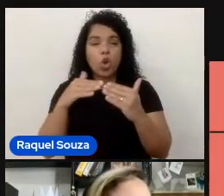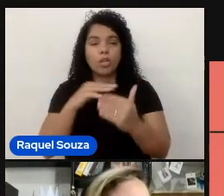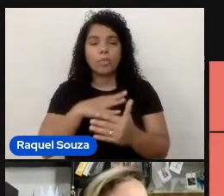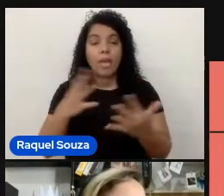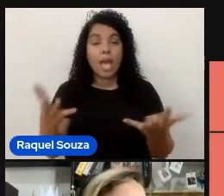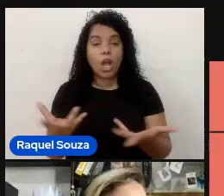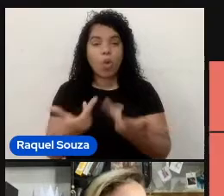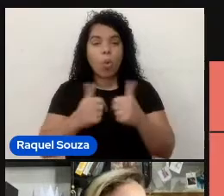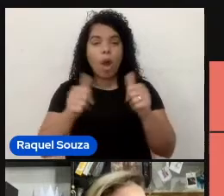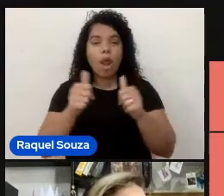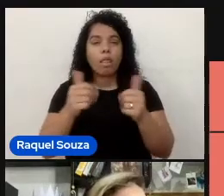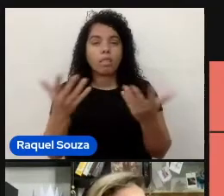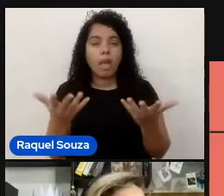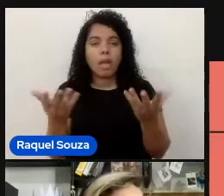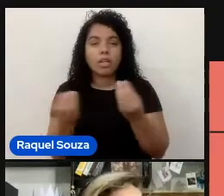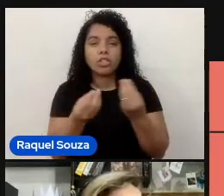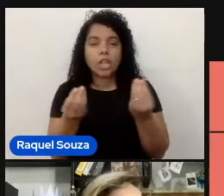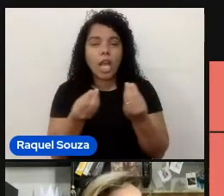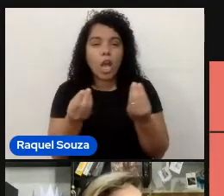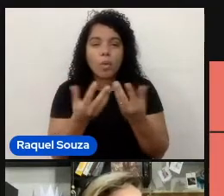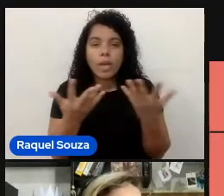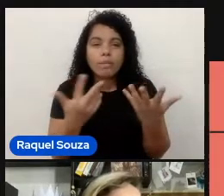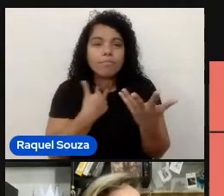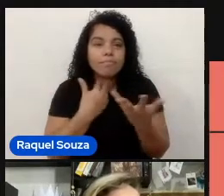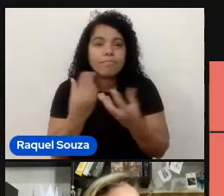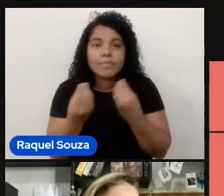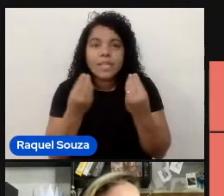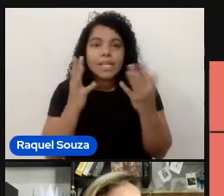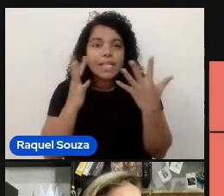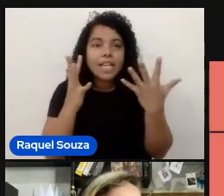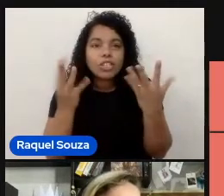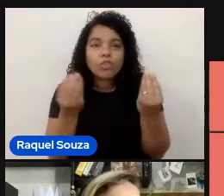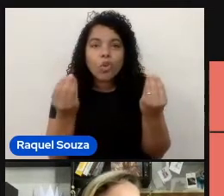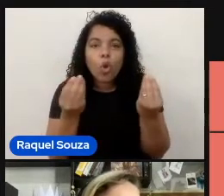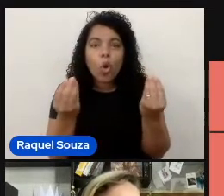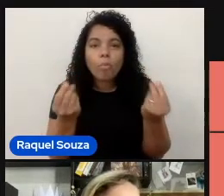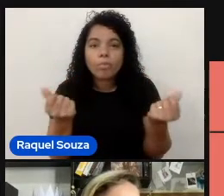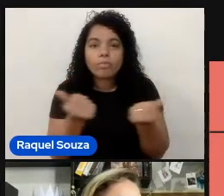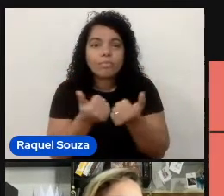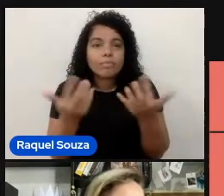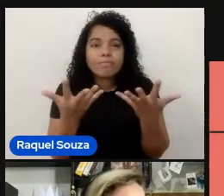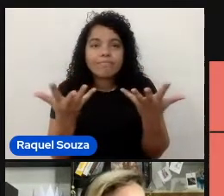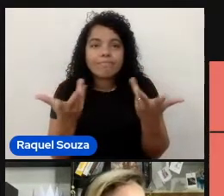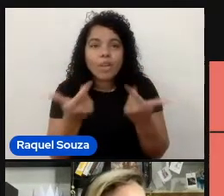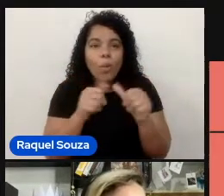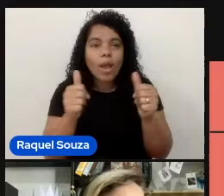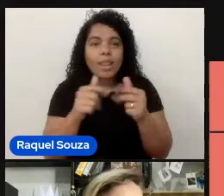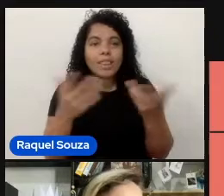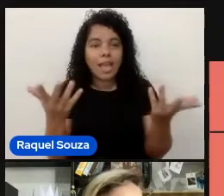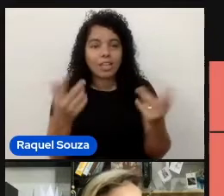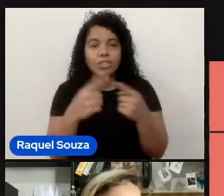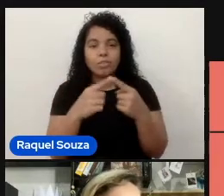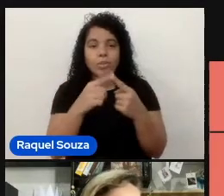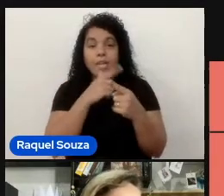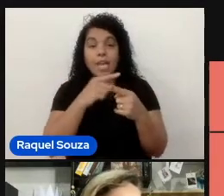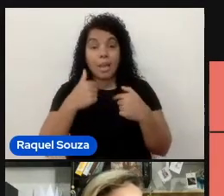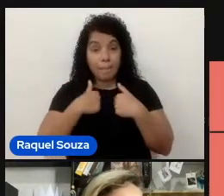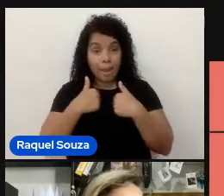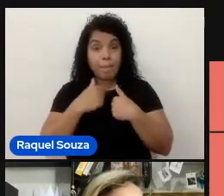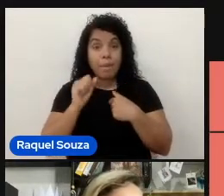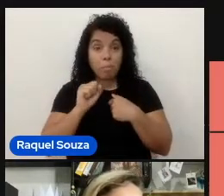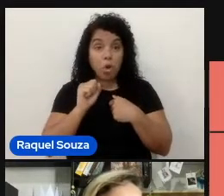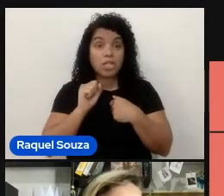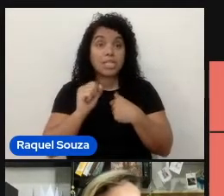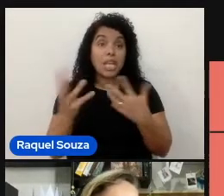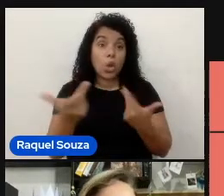algo extremamente intangível. Como que a gente consegue tangibilizar a qualidade? Por quê? Qualidade para mim pode ser